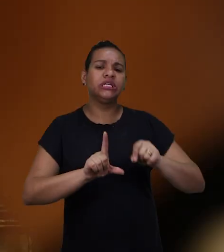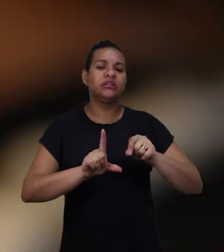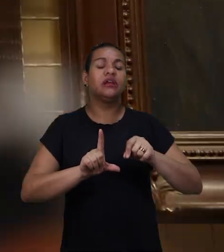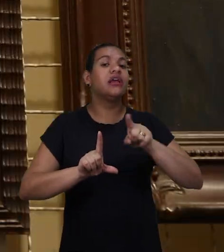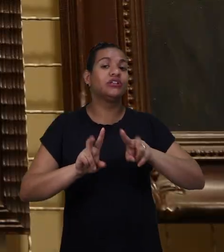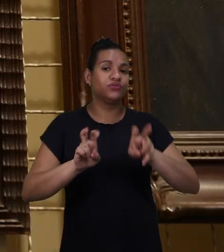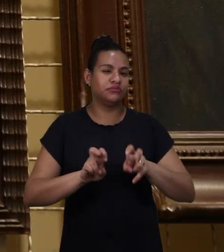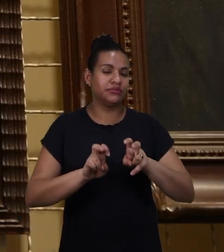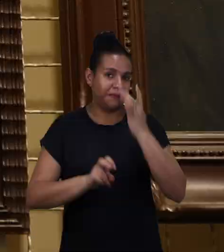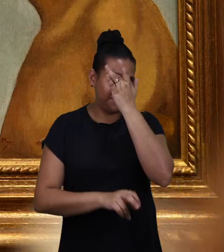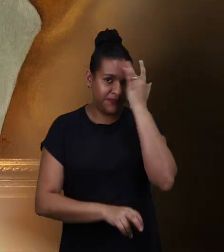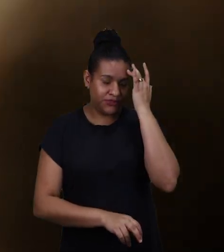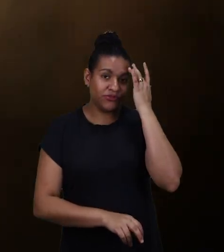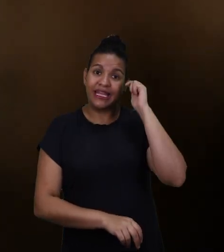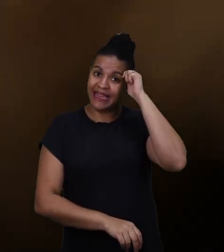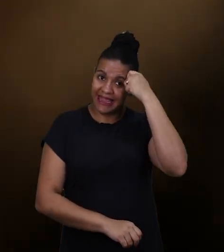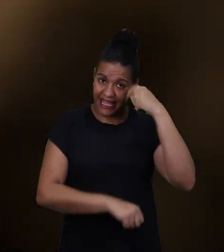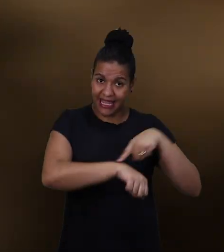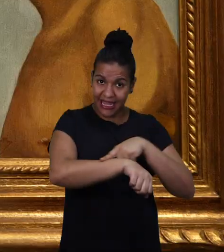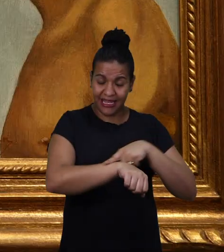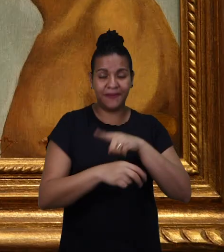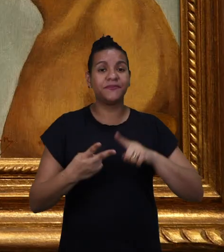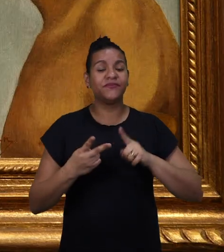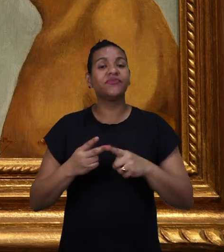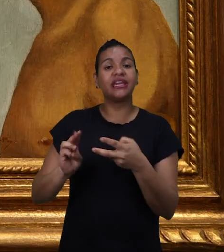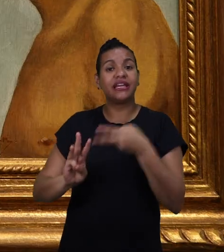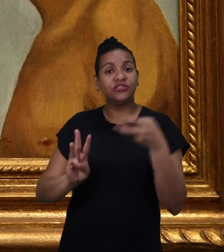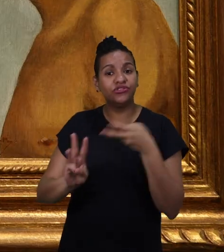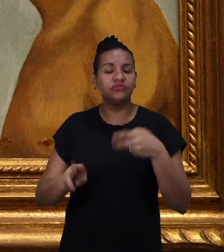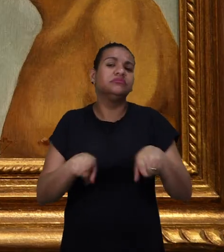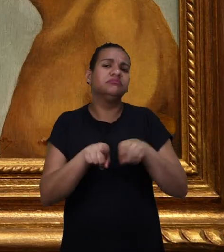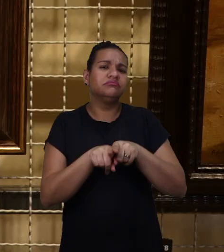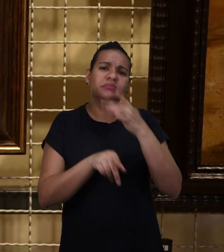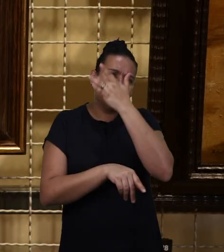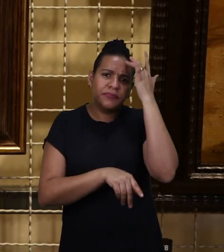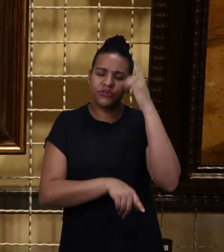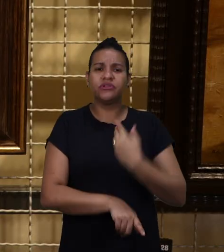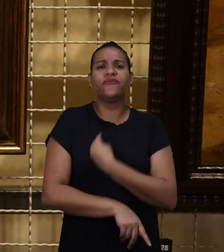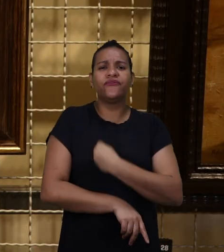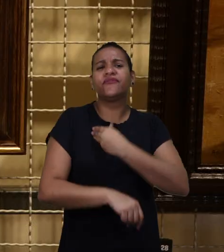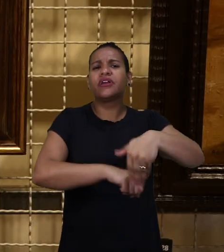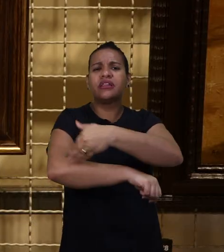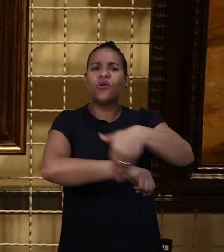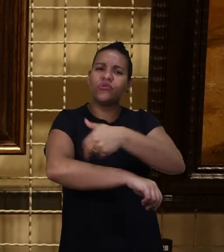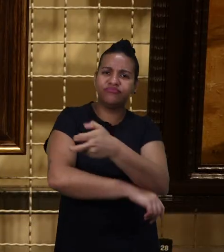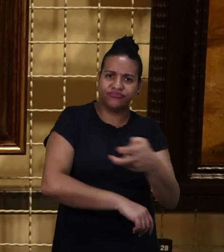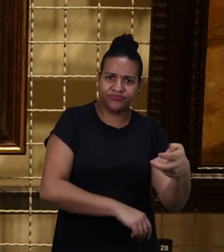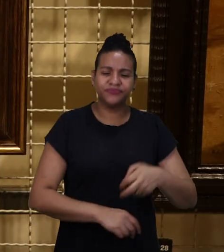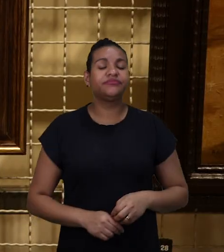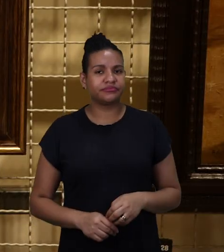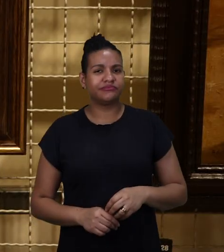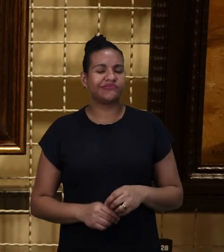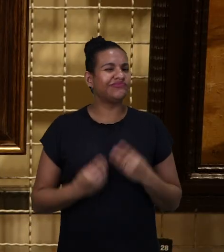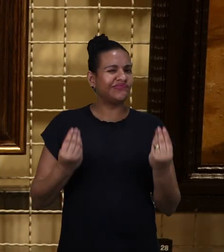é que são de pessoas negras, indígenas e pessoas da rua. A sensação